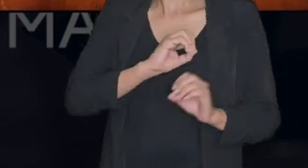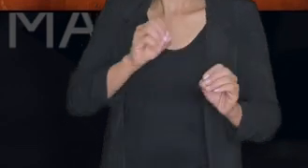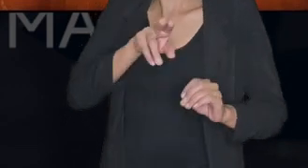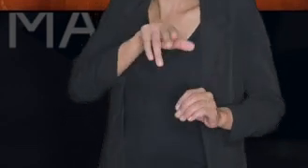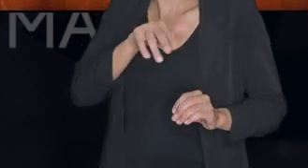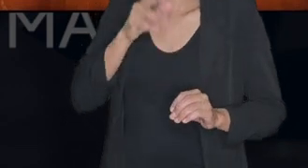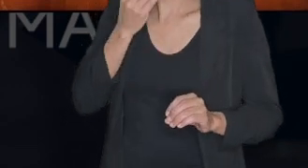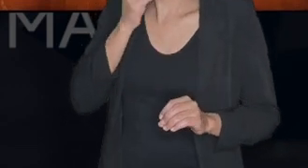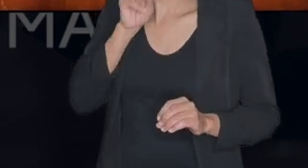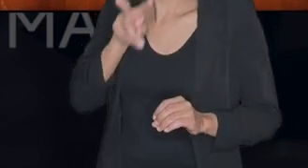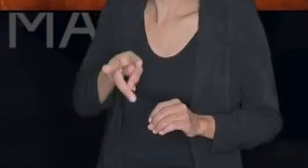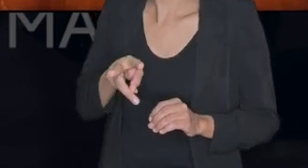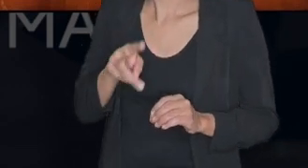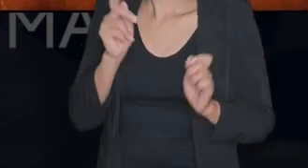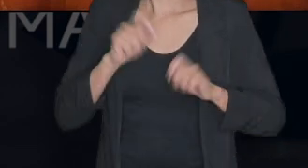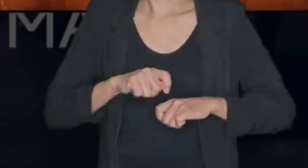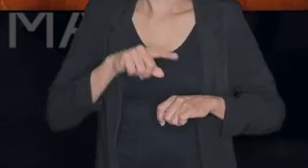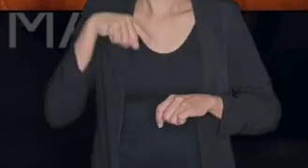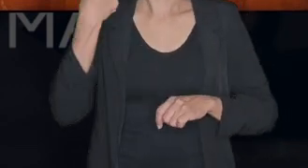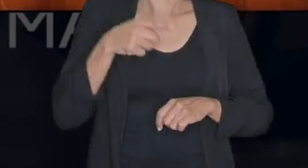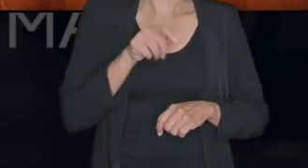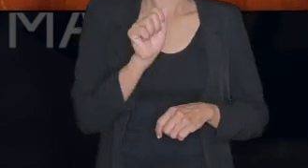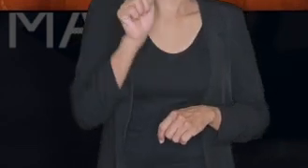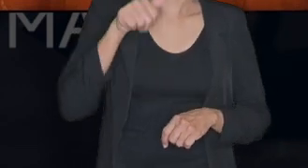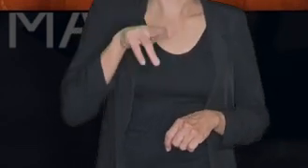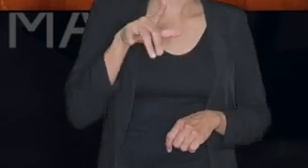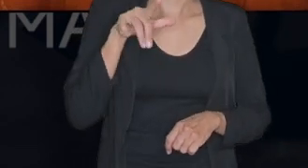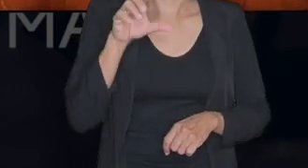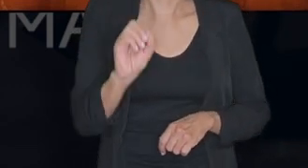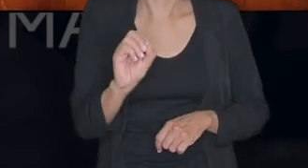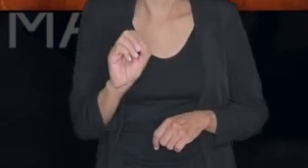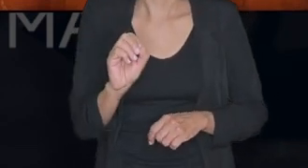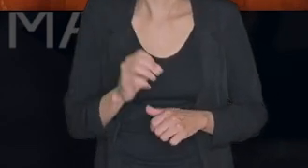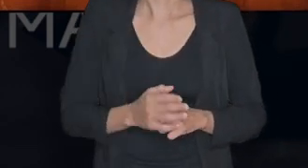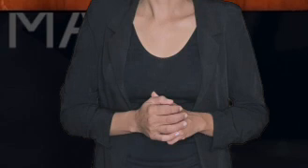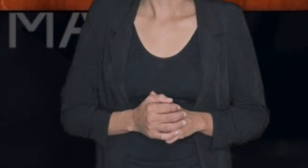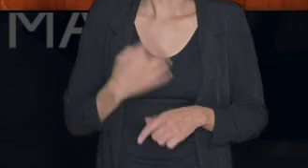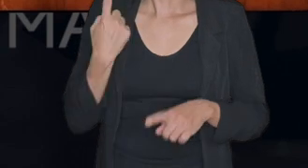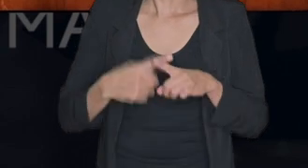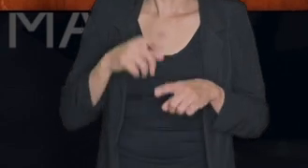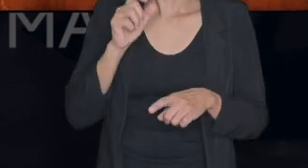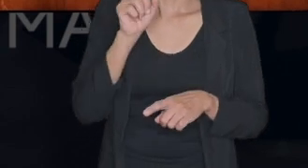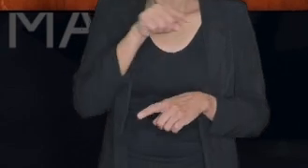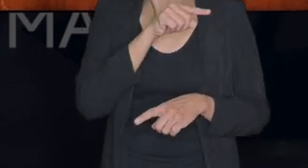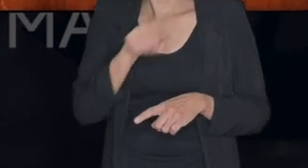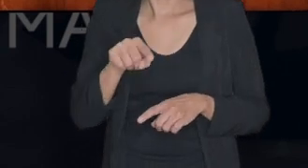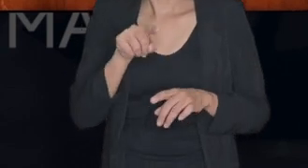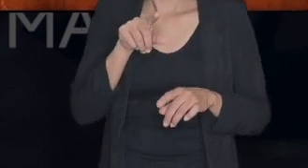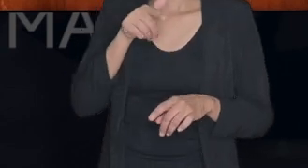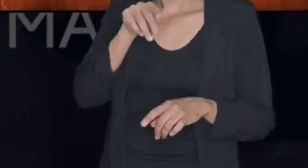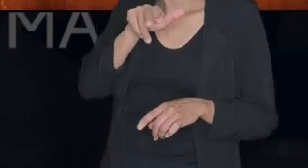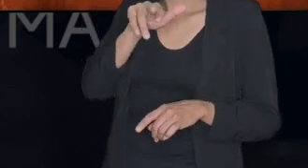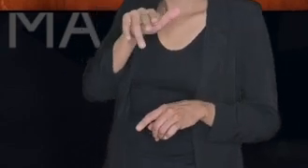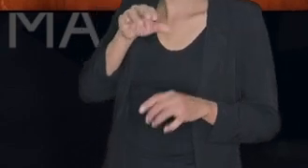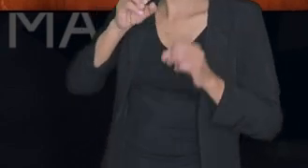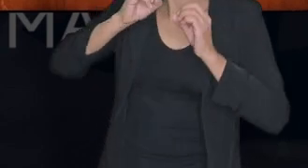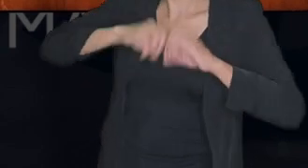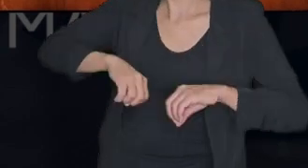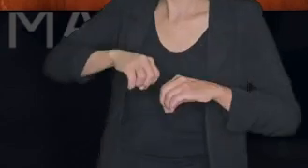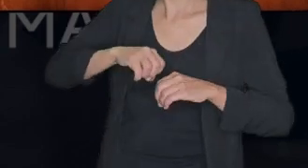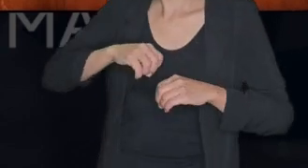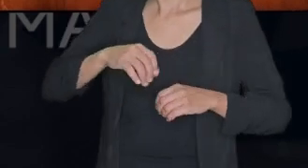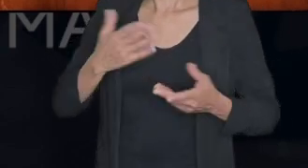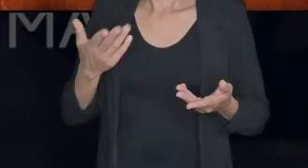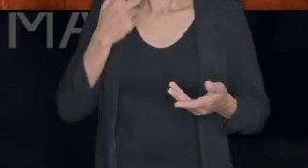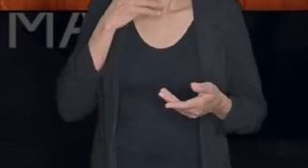496 do Código Civil. Só que é anulável e os irmãos eventualmente prejudicados vão ter o prazo decadencial de